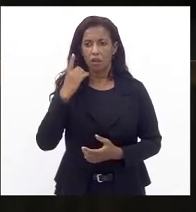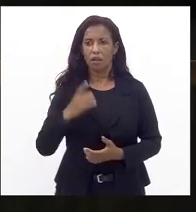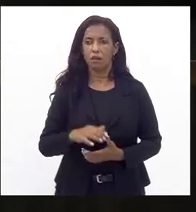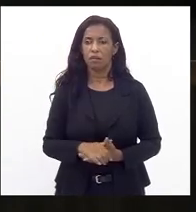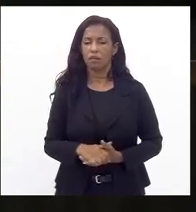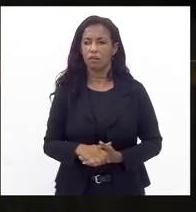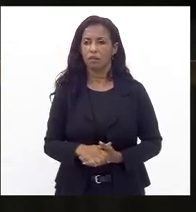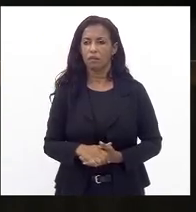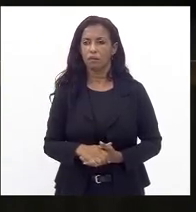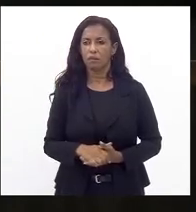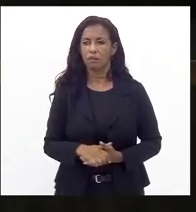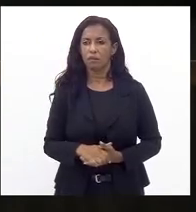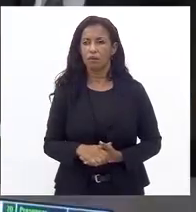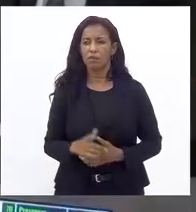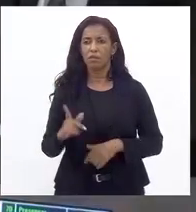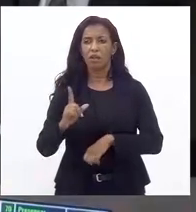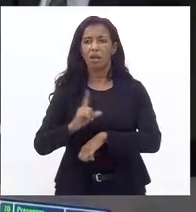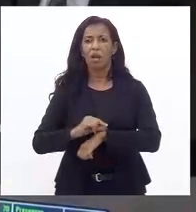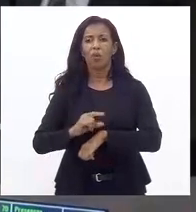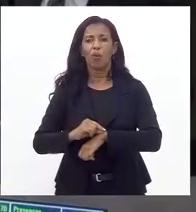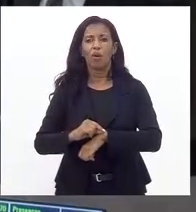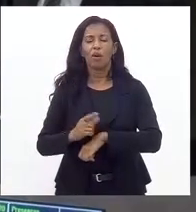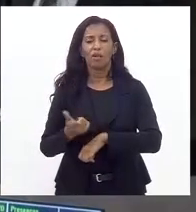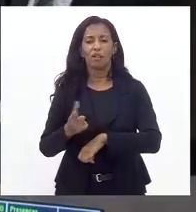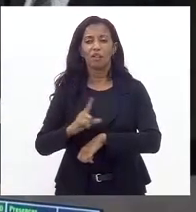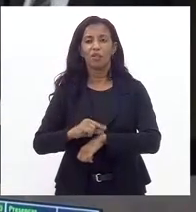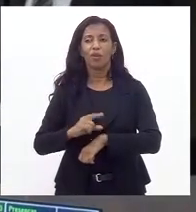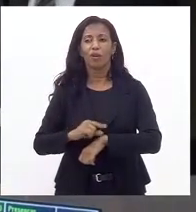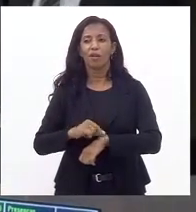horas o almoço senhora